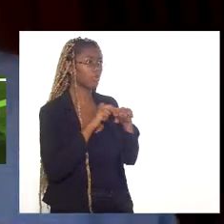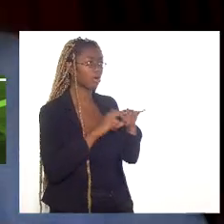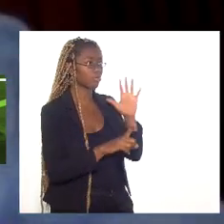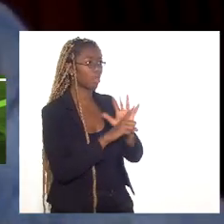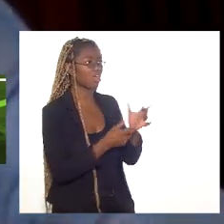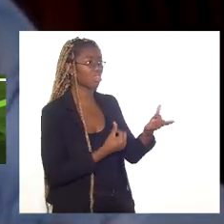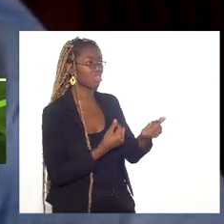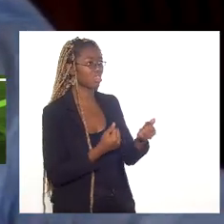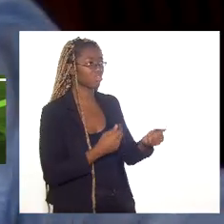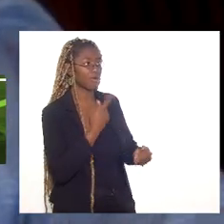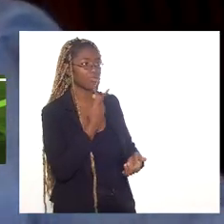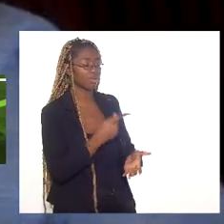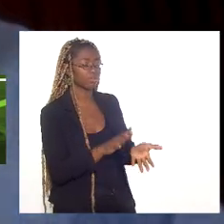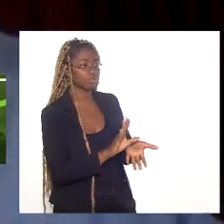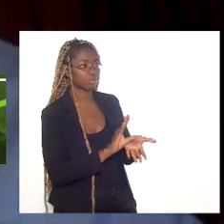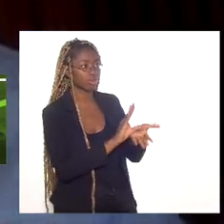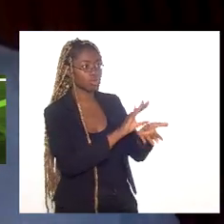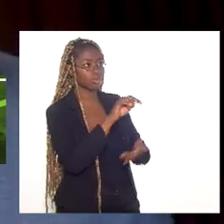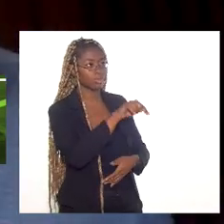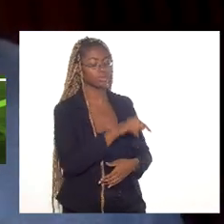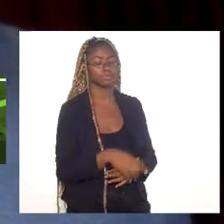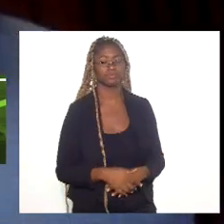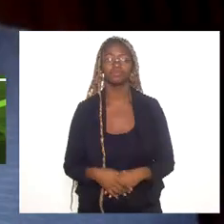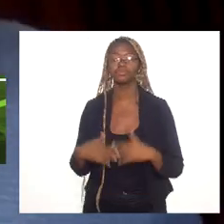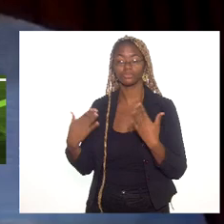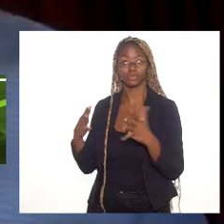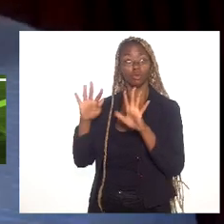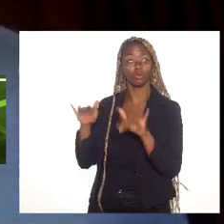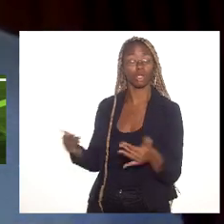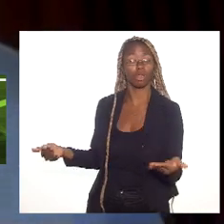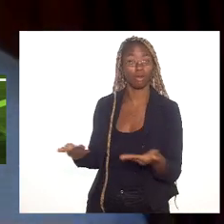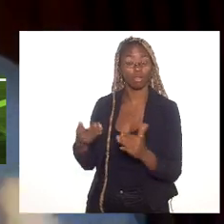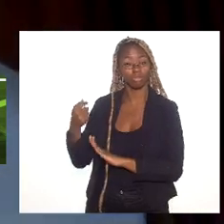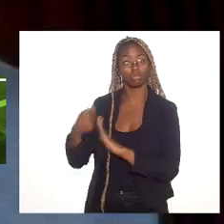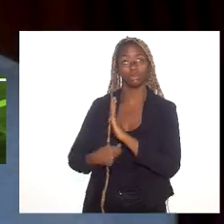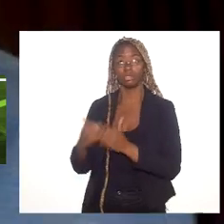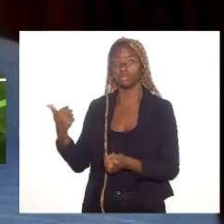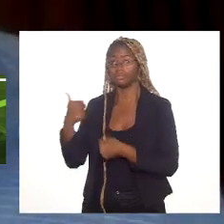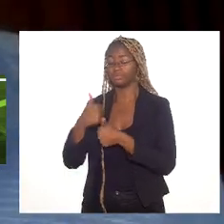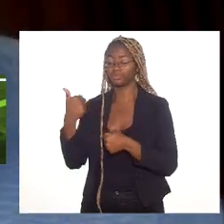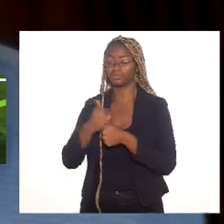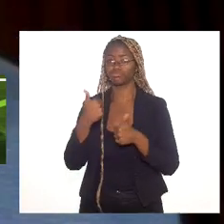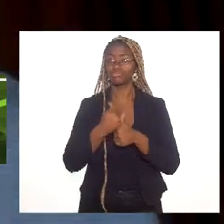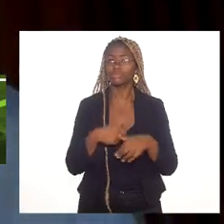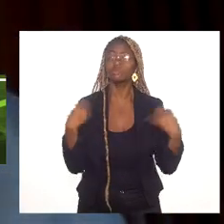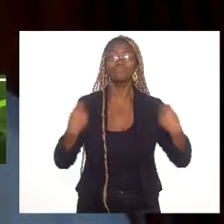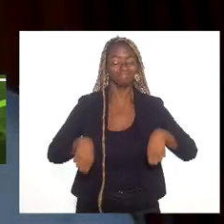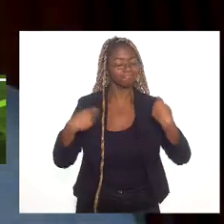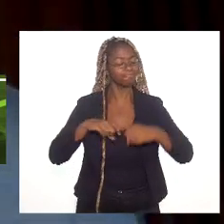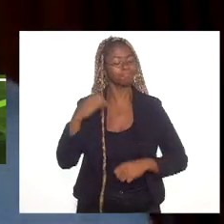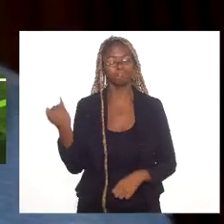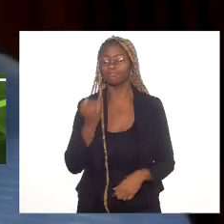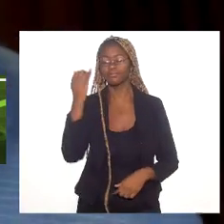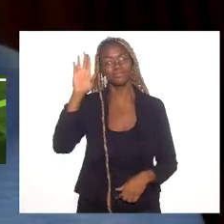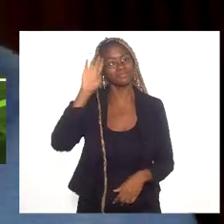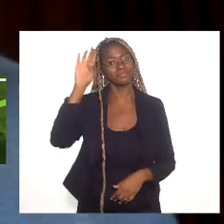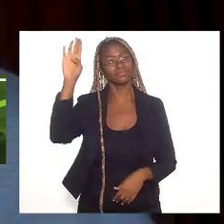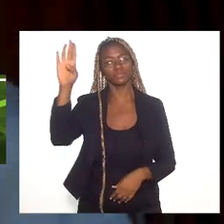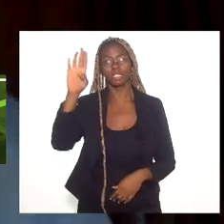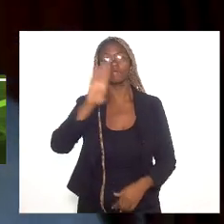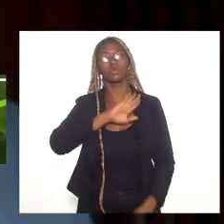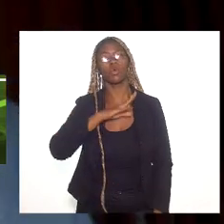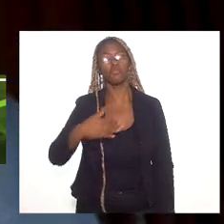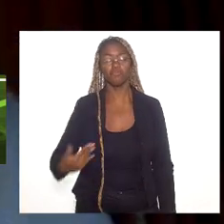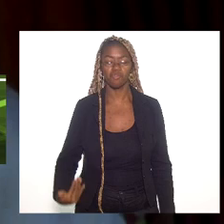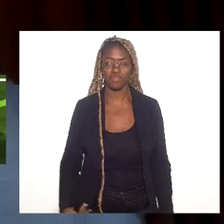isso. Nós acabamos de fechar o texto substitutivo. Primeiro, é necessário para o Rio de Janeiro, é fundamental para o governo.